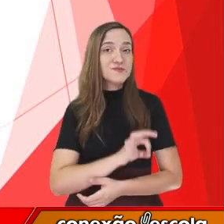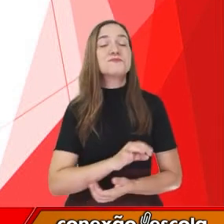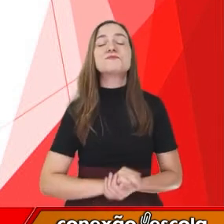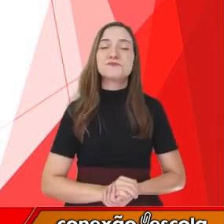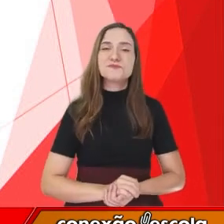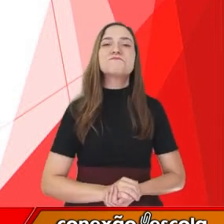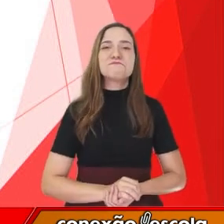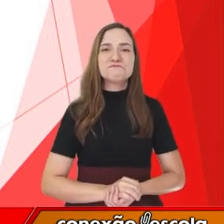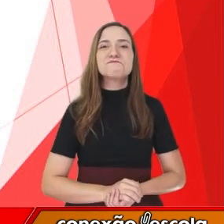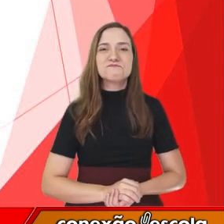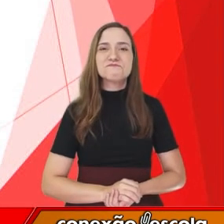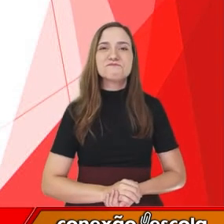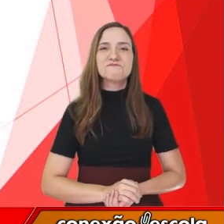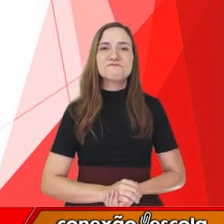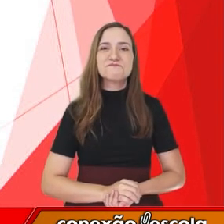25%.